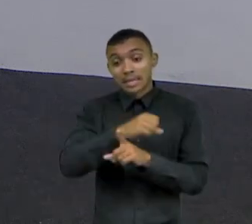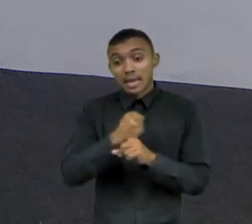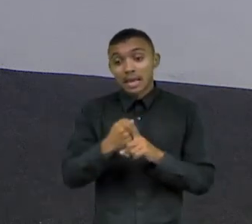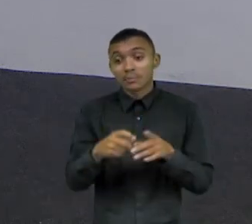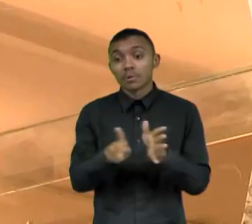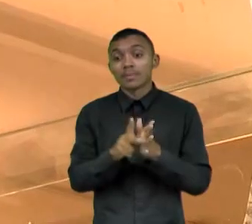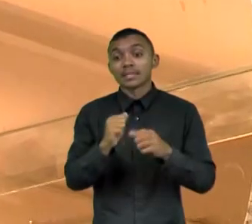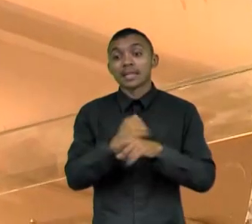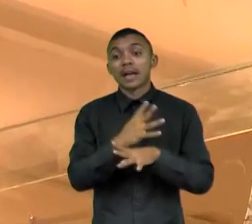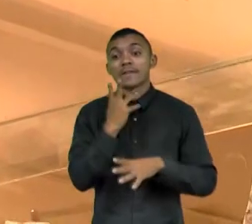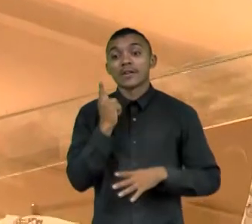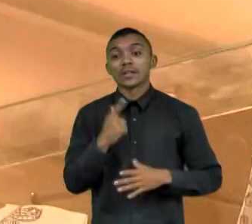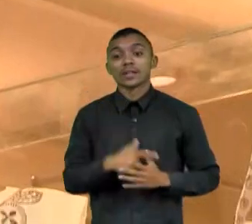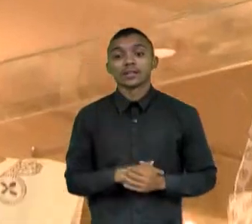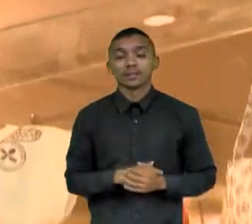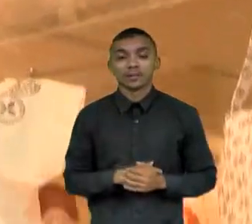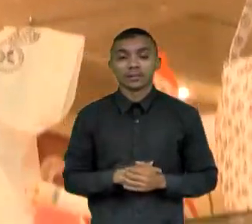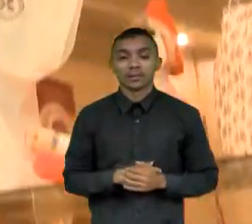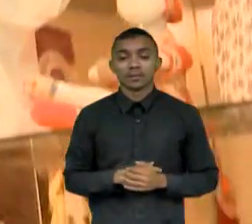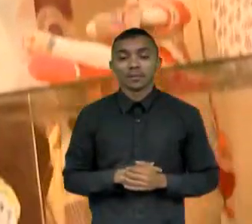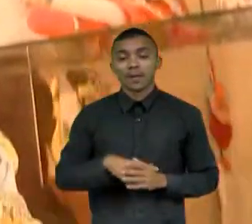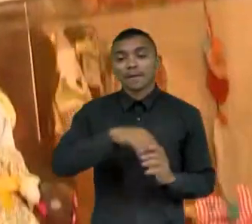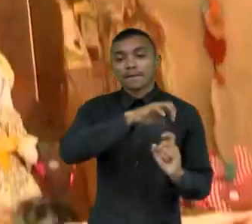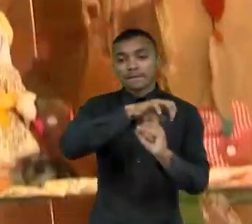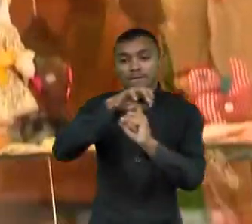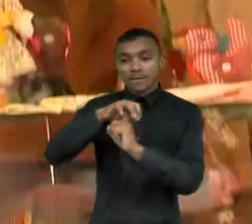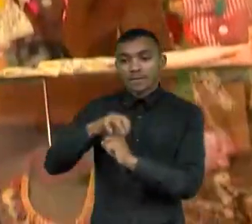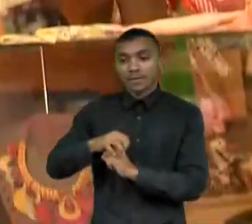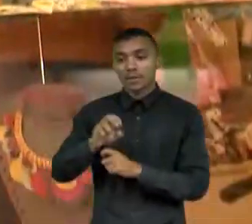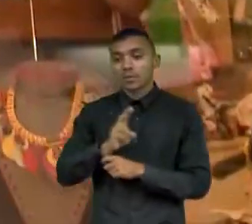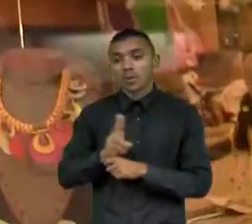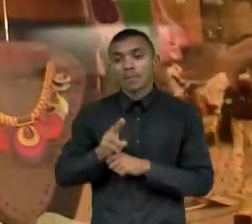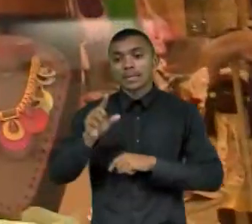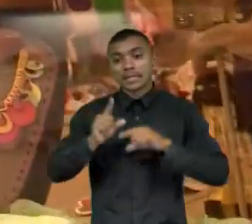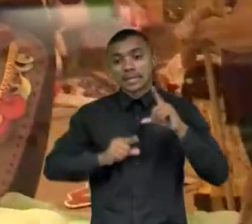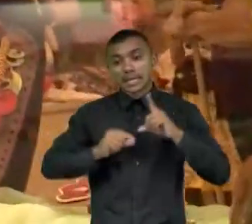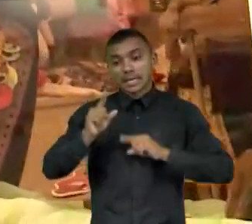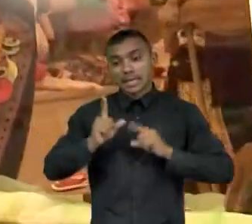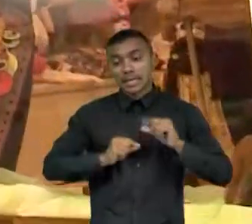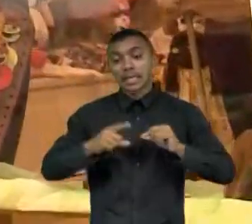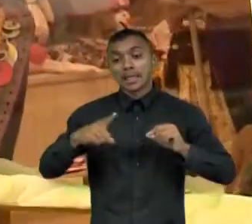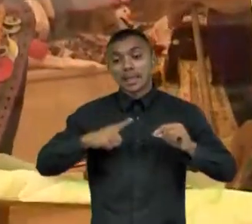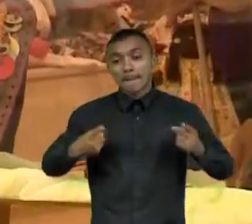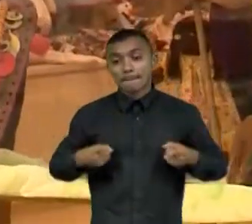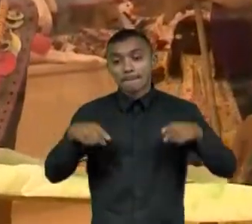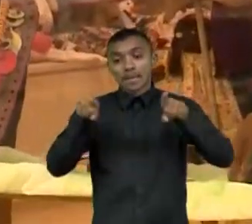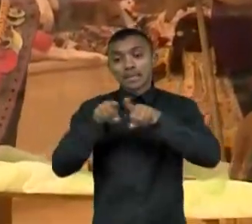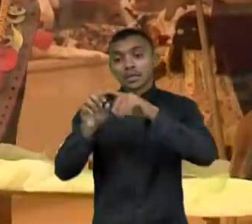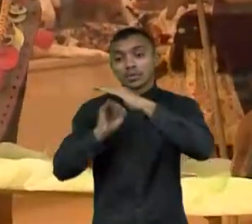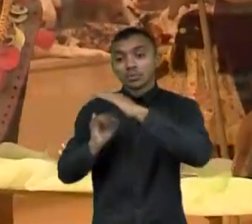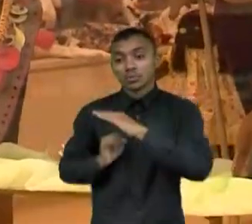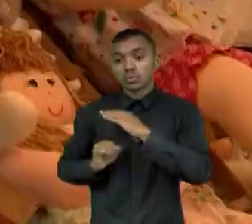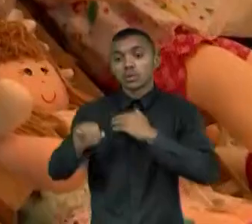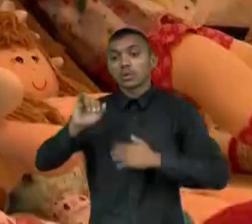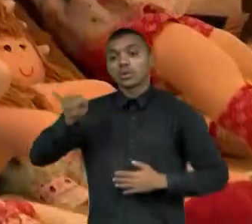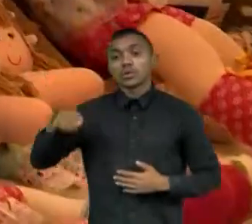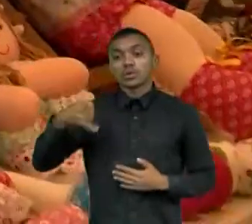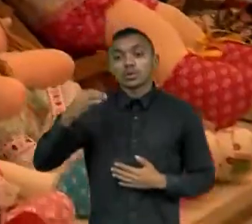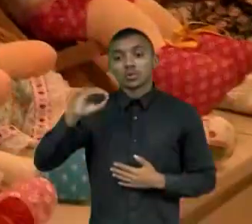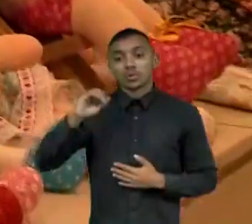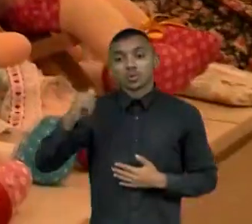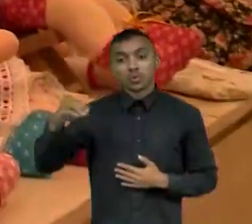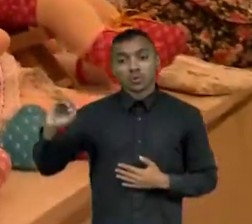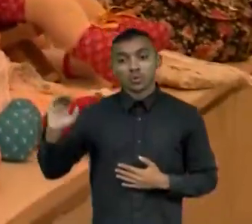Fortaleza. A feirinha de artesanatos Estrela de Iracema acontece em parceria com o Instituto João Carlos Paes Mendonça de